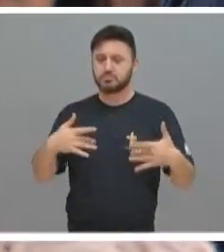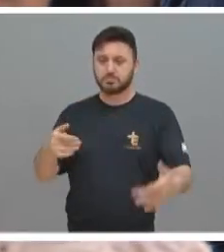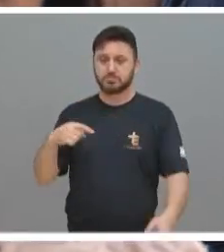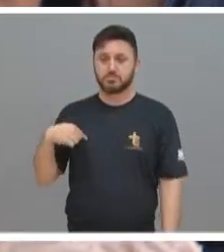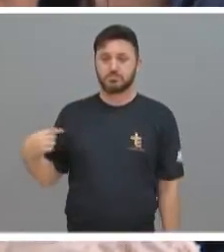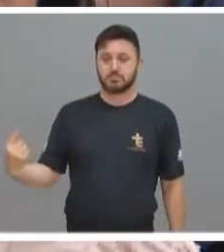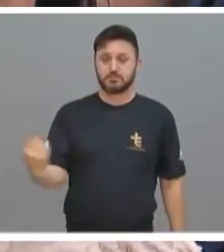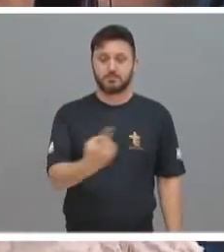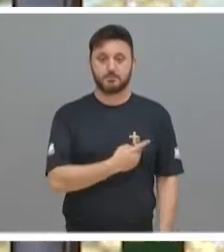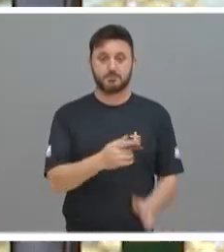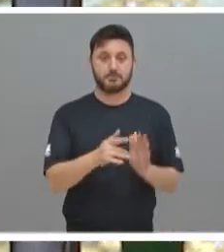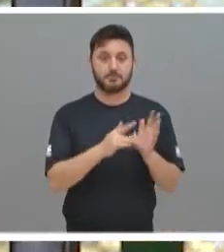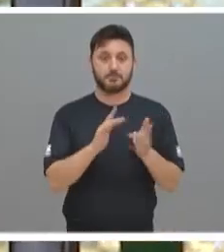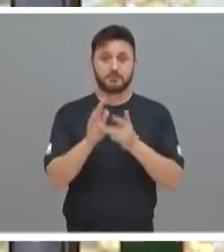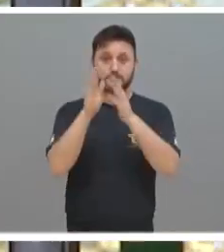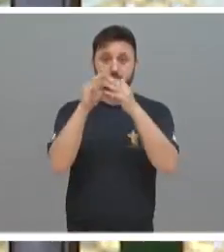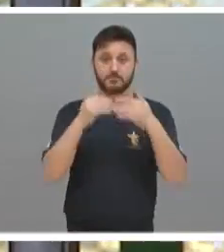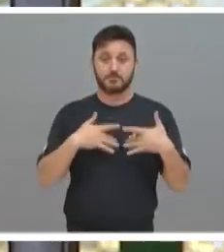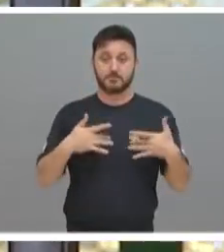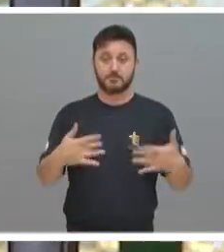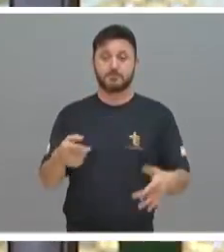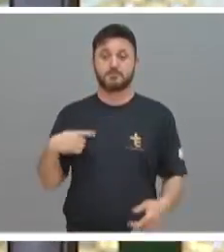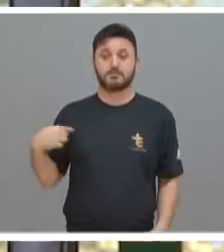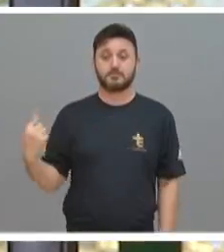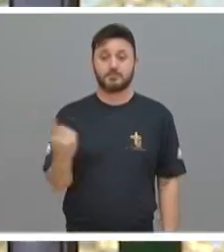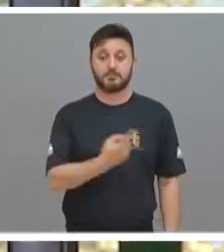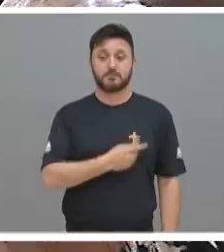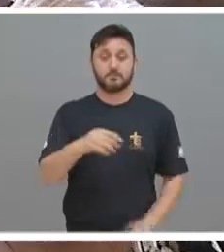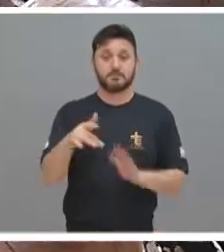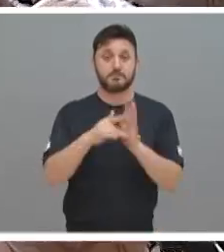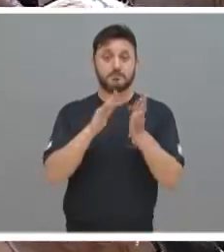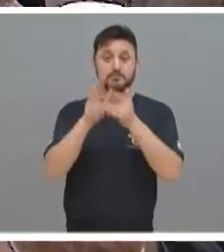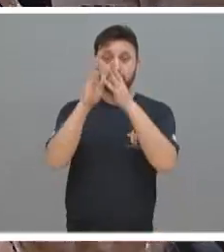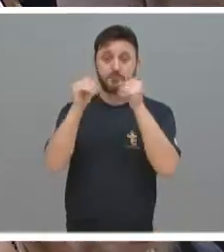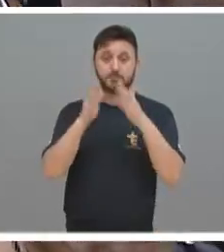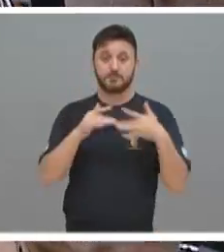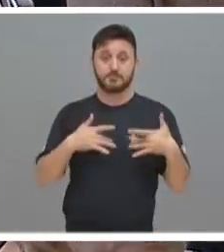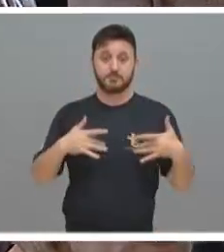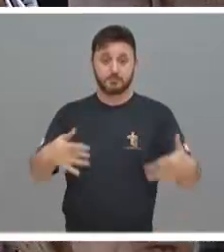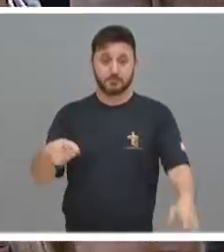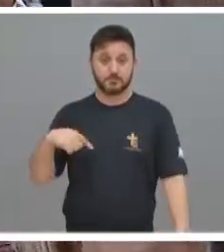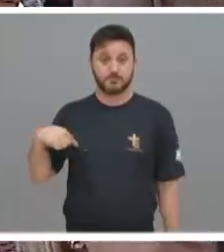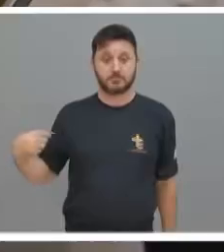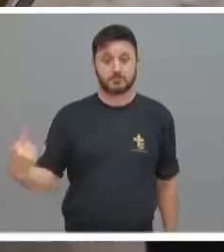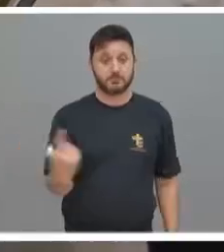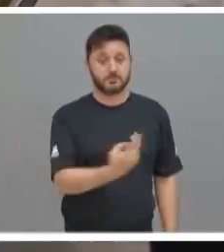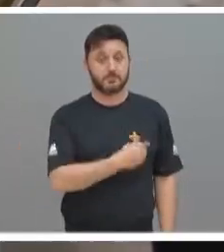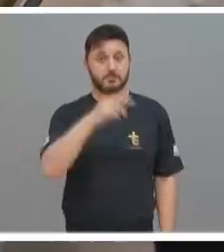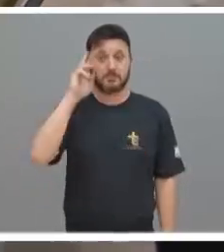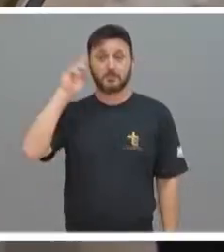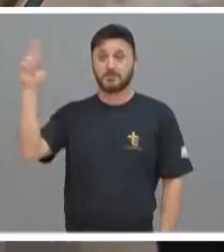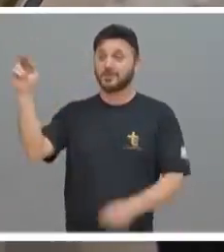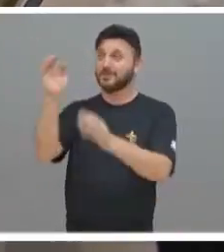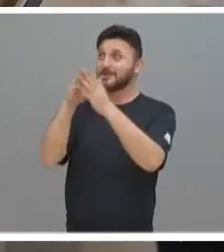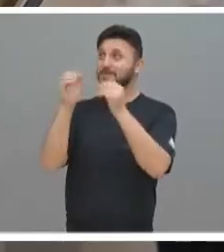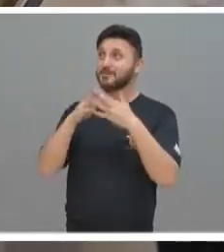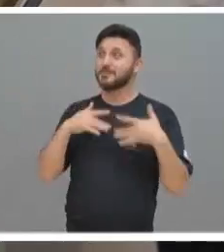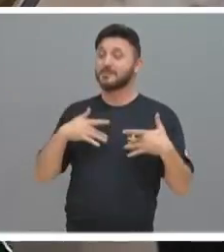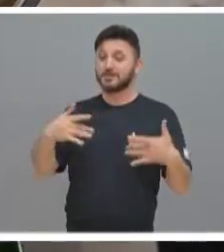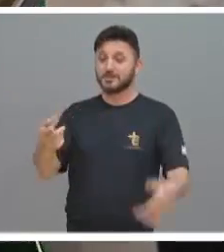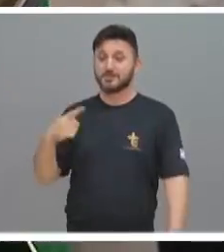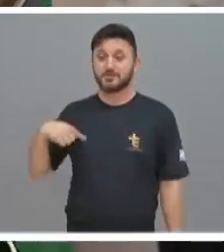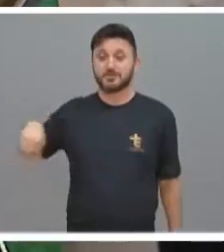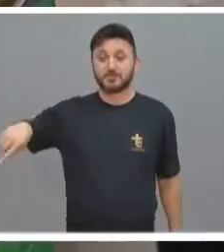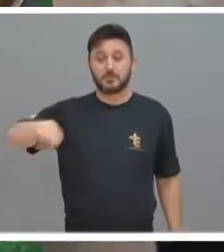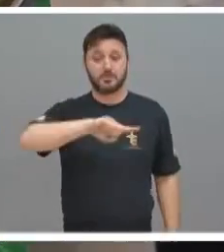tende piedade de nós. Cristo, tende piedade de nós. Cristo, tende piedade de nós. Senhor, tende piedade